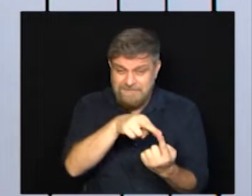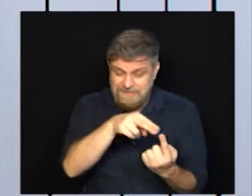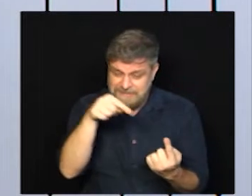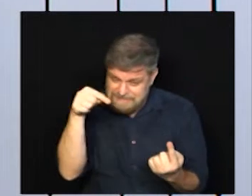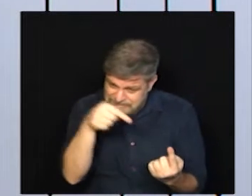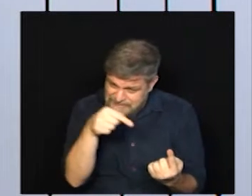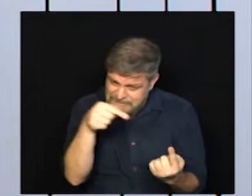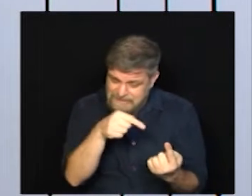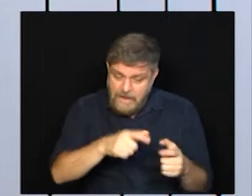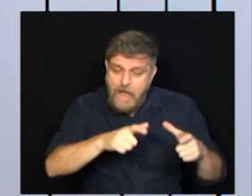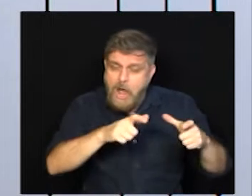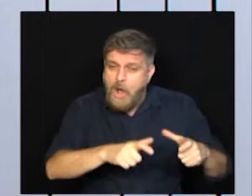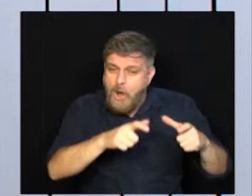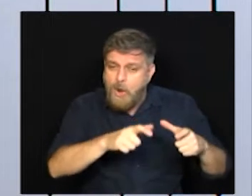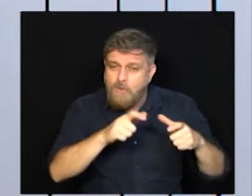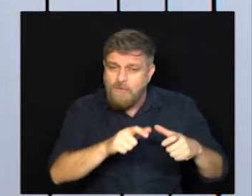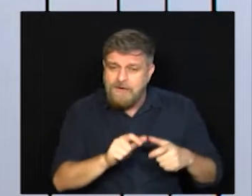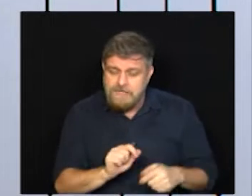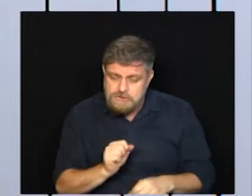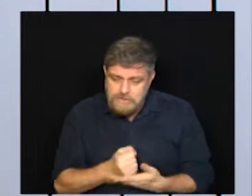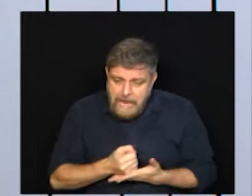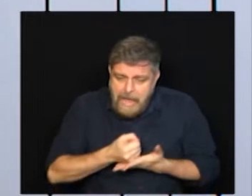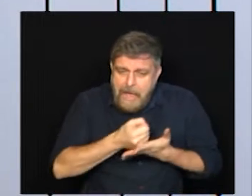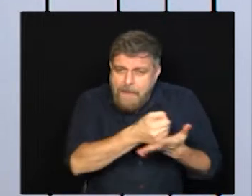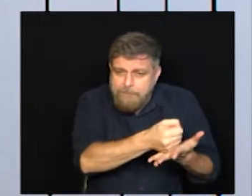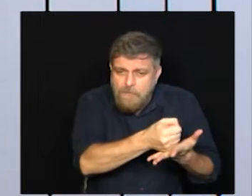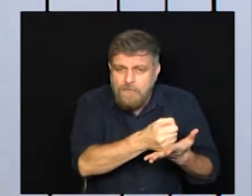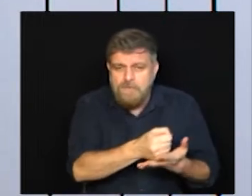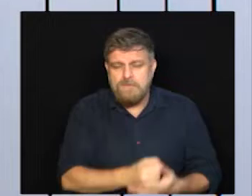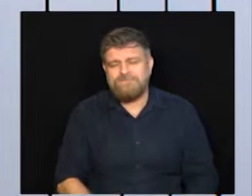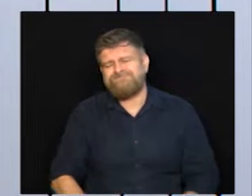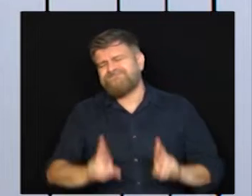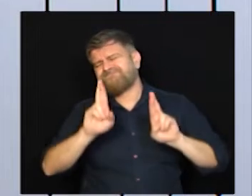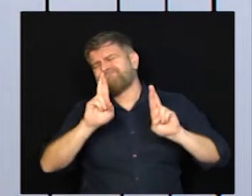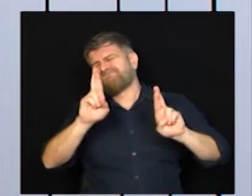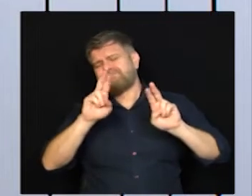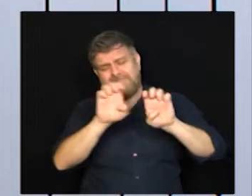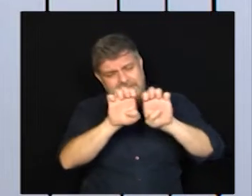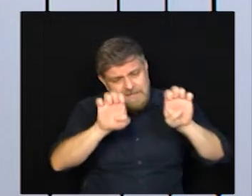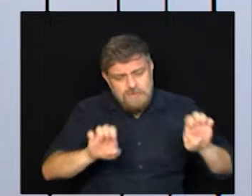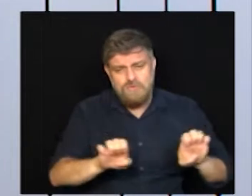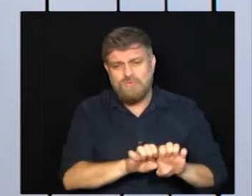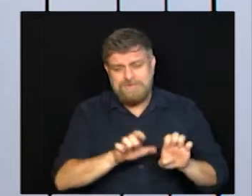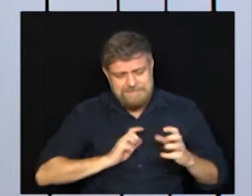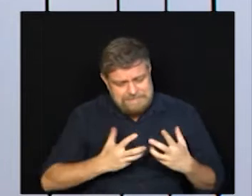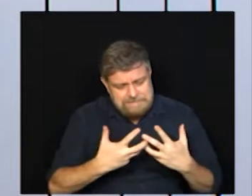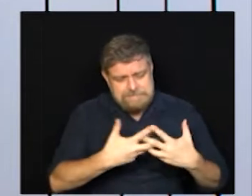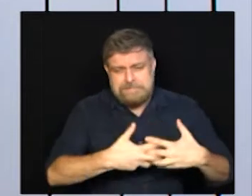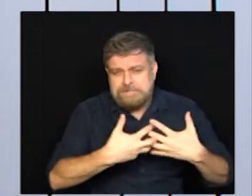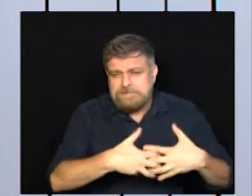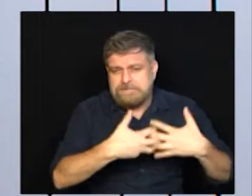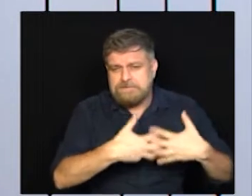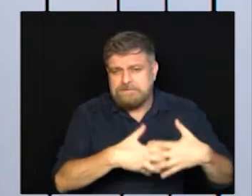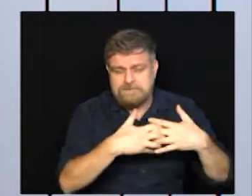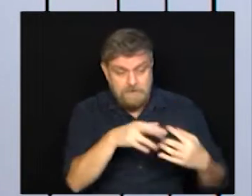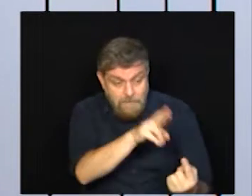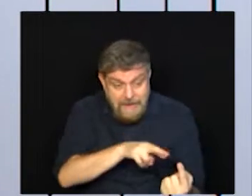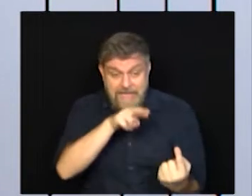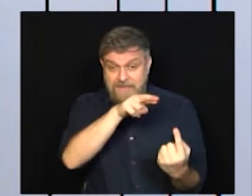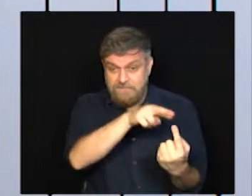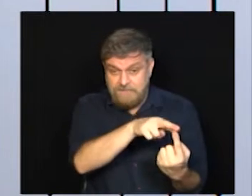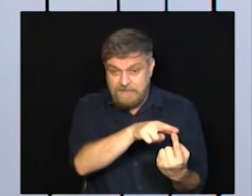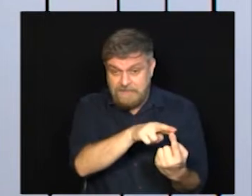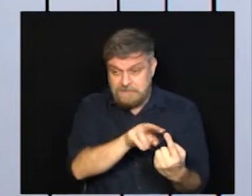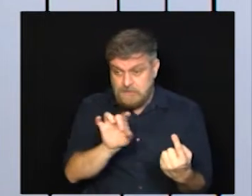ser essa retaguarda, quiçá tivesse estrutura para agir, inclusive, não só como referência,